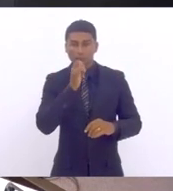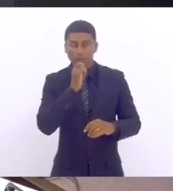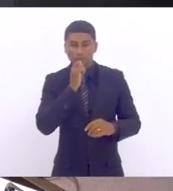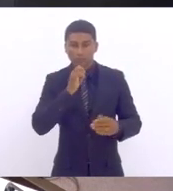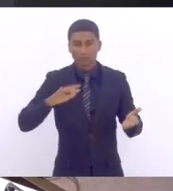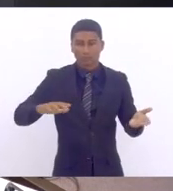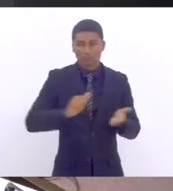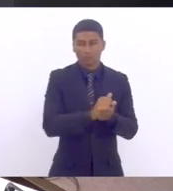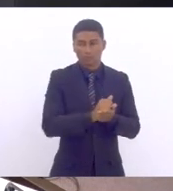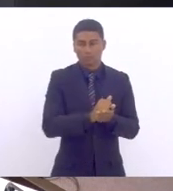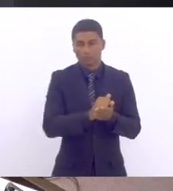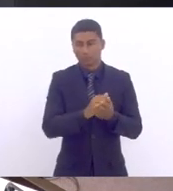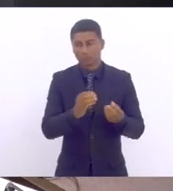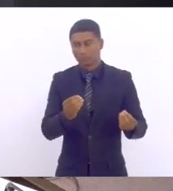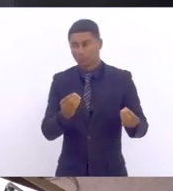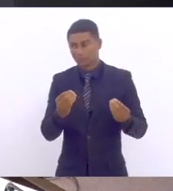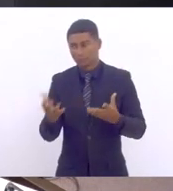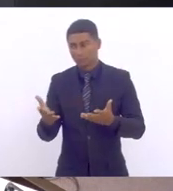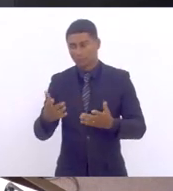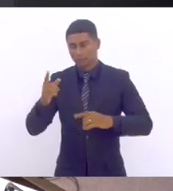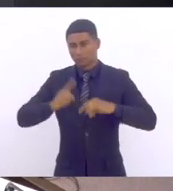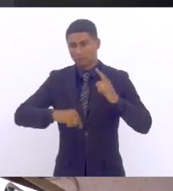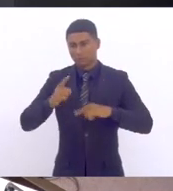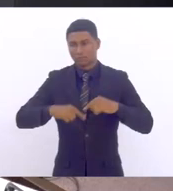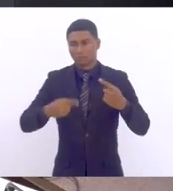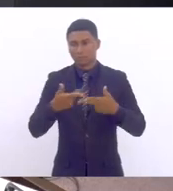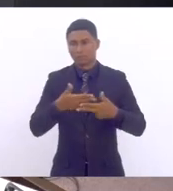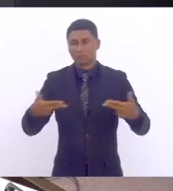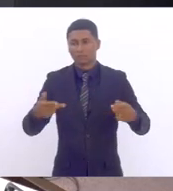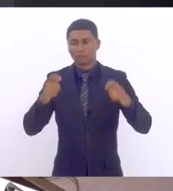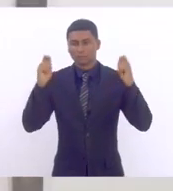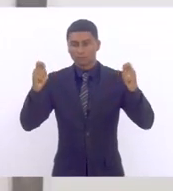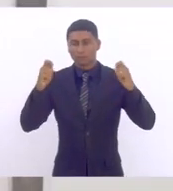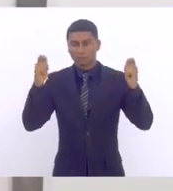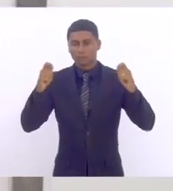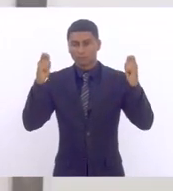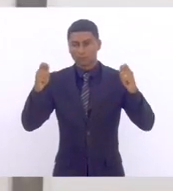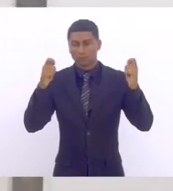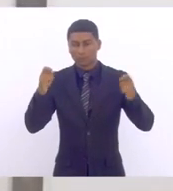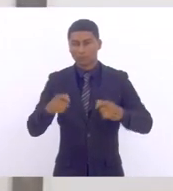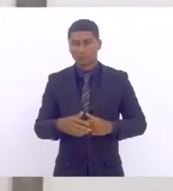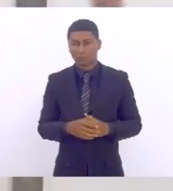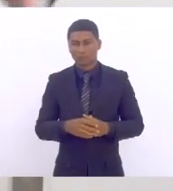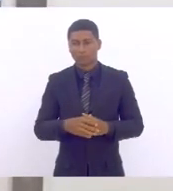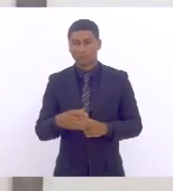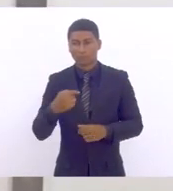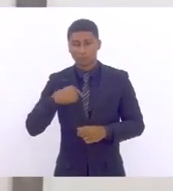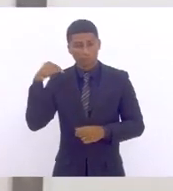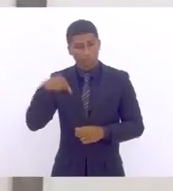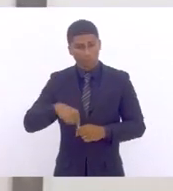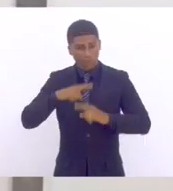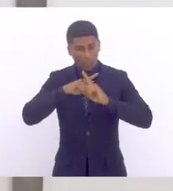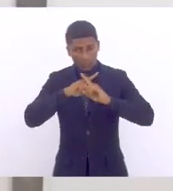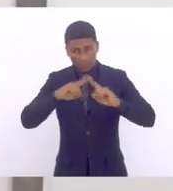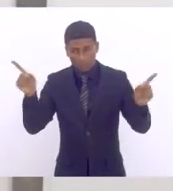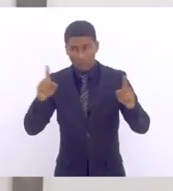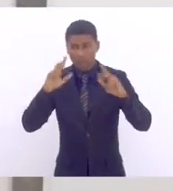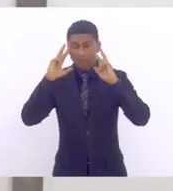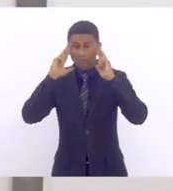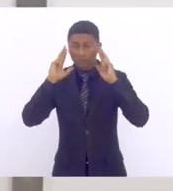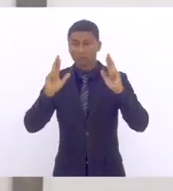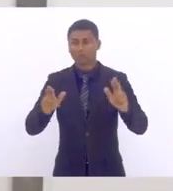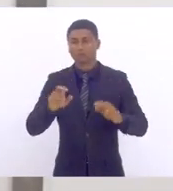cadastro para a entrada de material da torcida. Ou seja, faço aqui minhas críticas com o máximo respeito ao